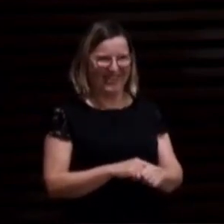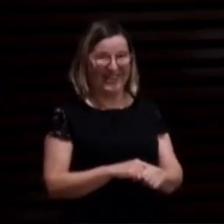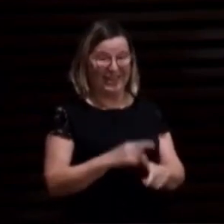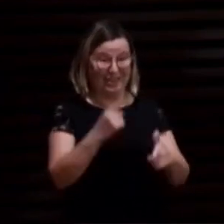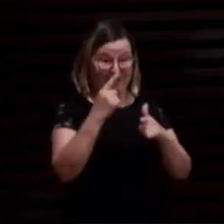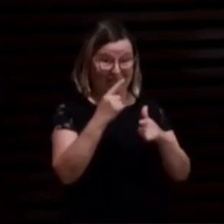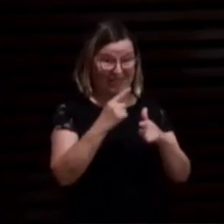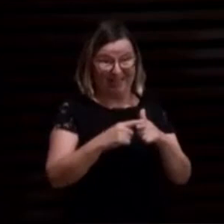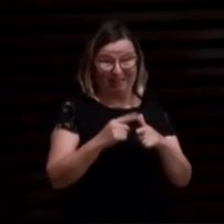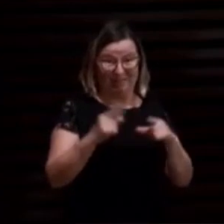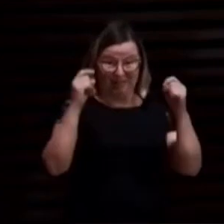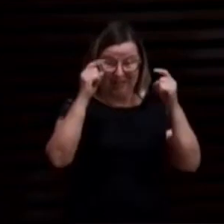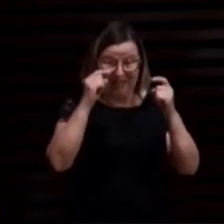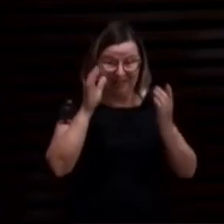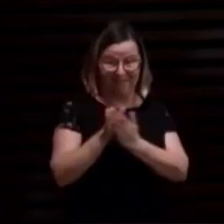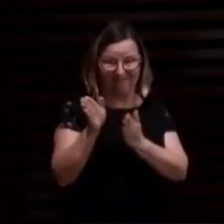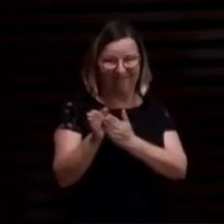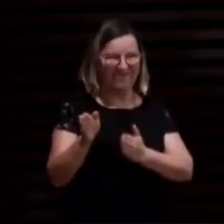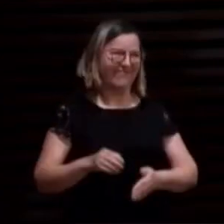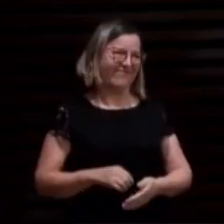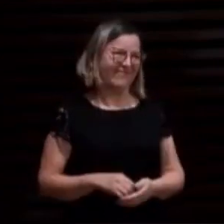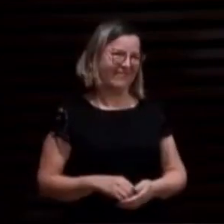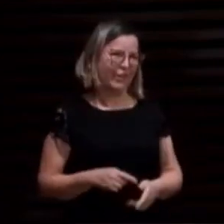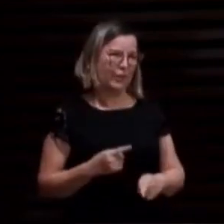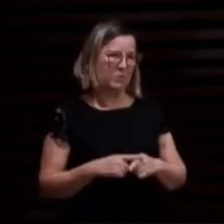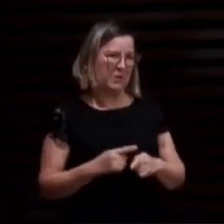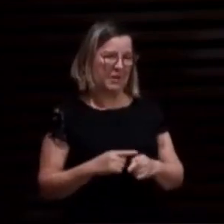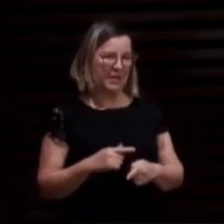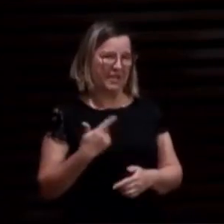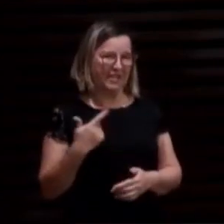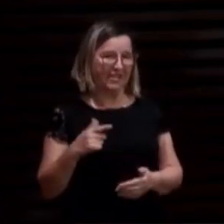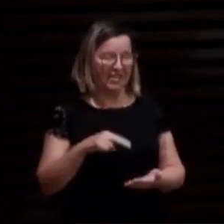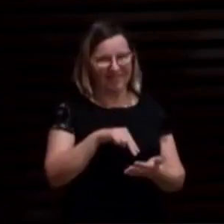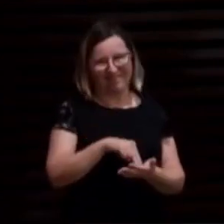ele dá no pé. Porque não tem substância.